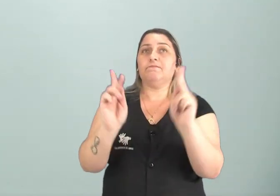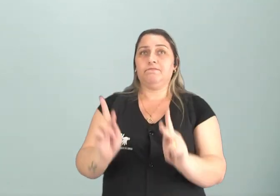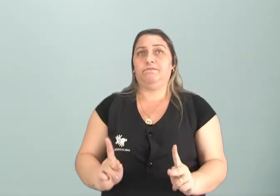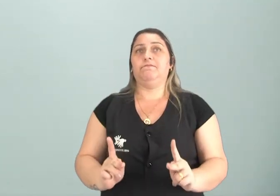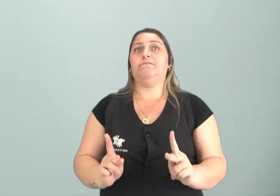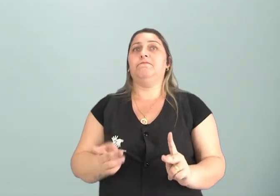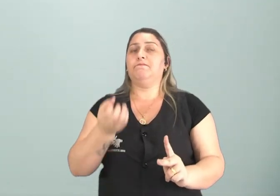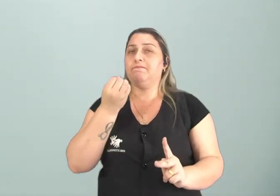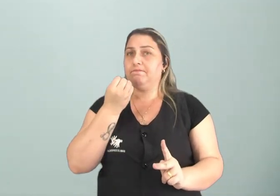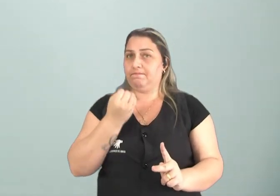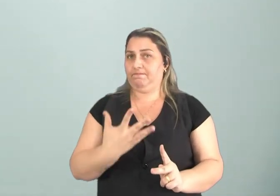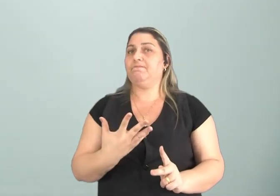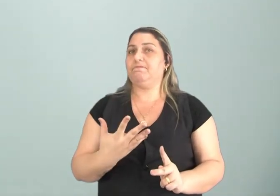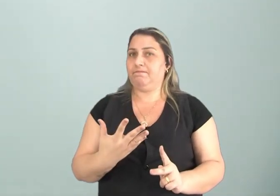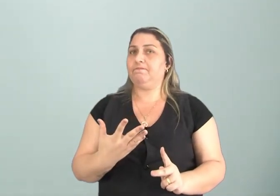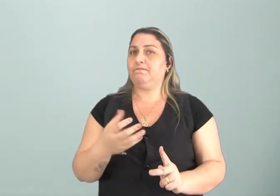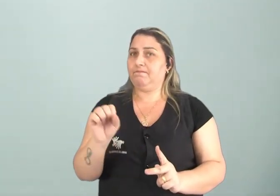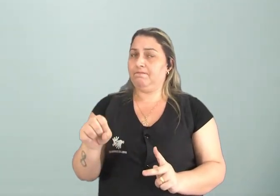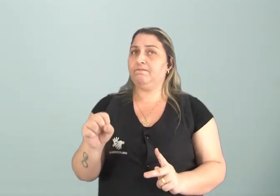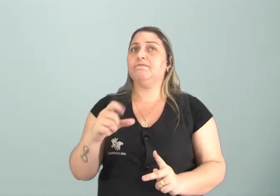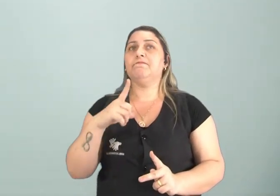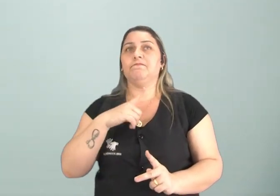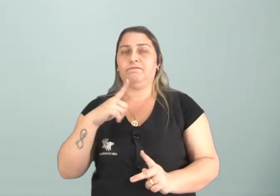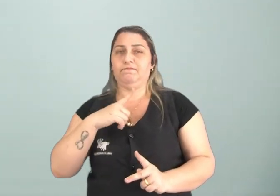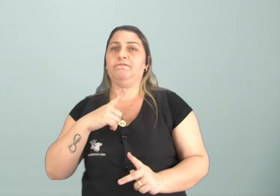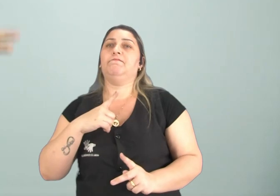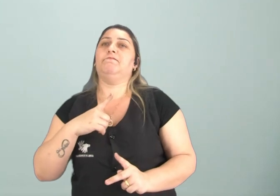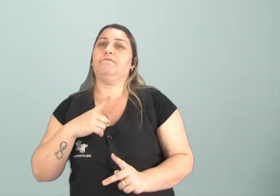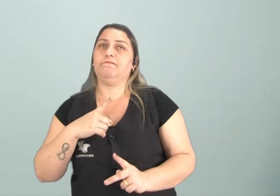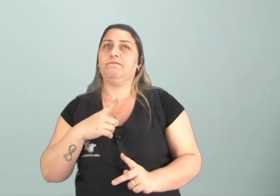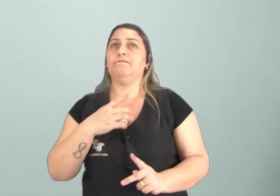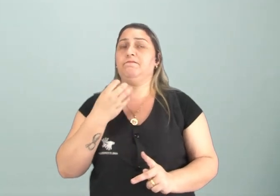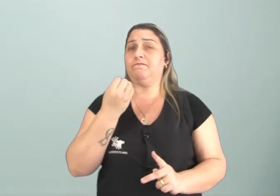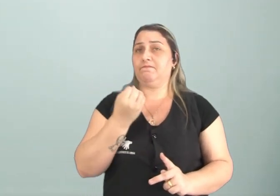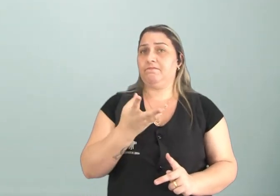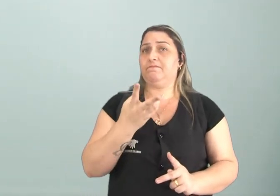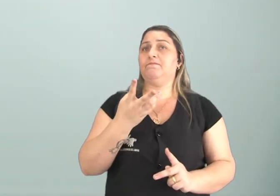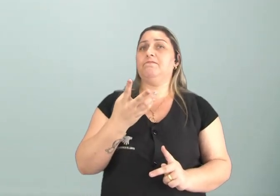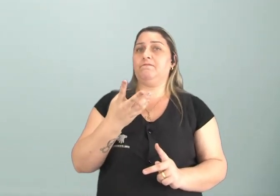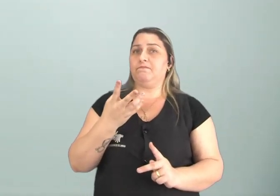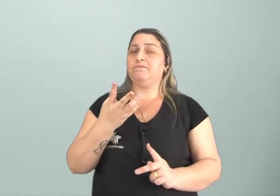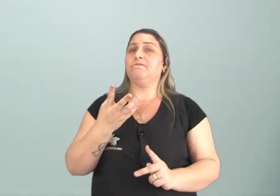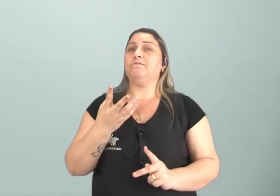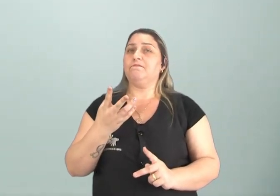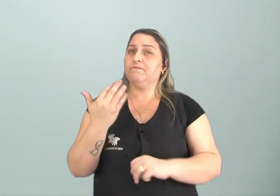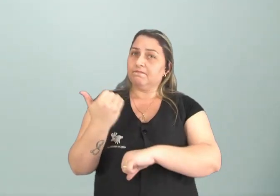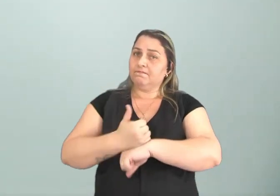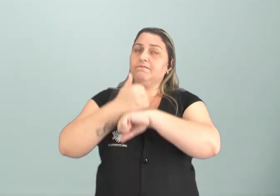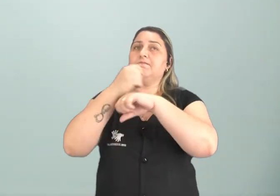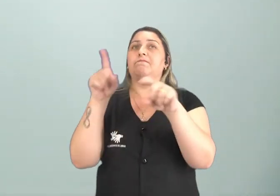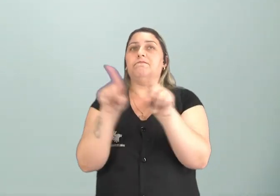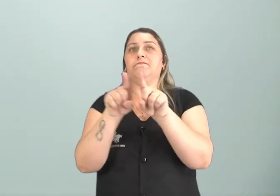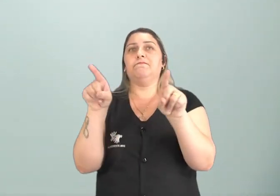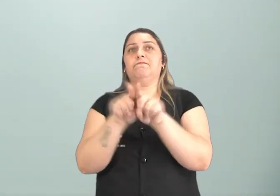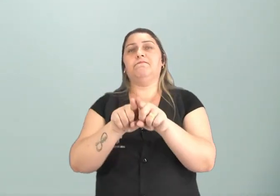tornando um pouco mais eficiente e teve muito avanço também, principalmente com diversas